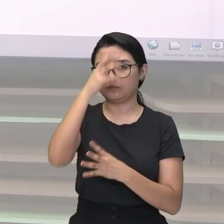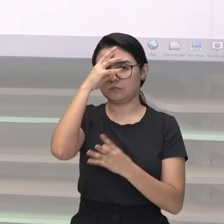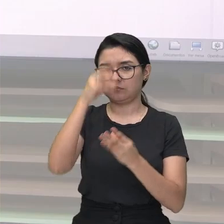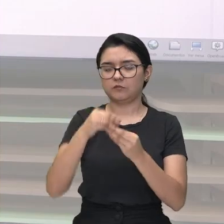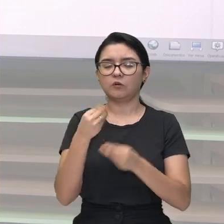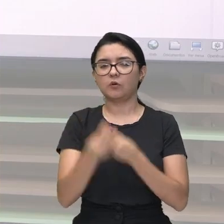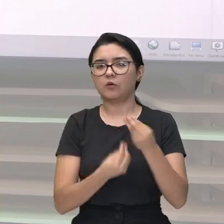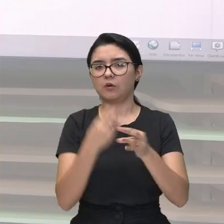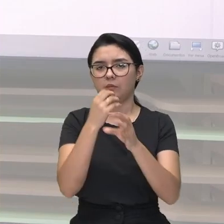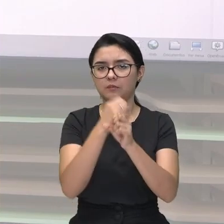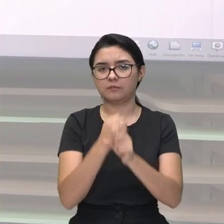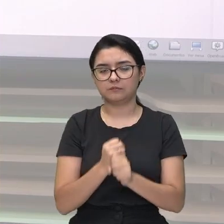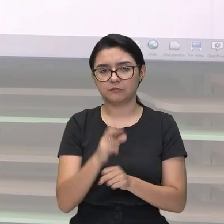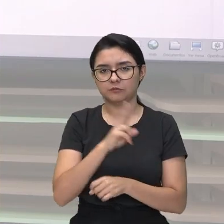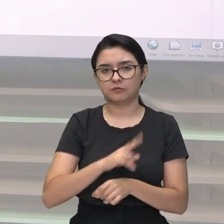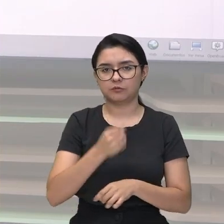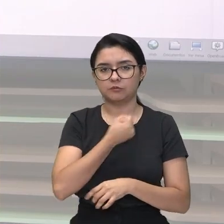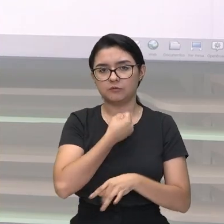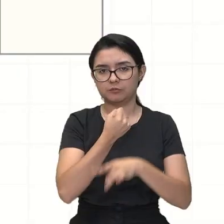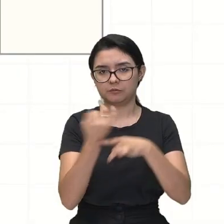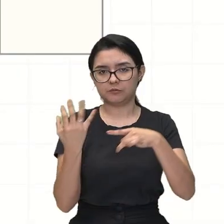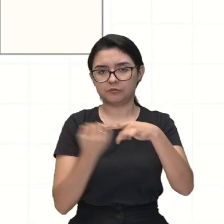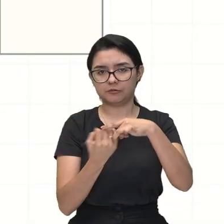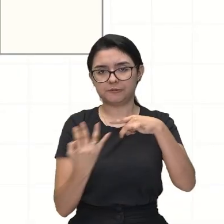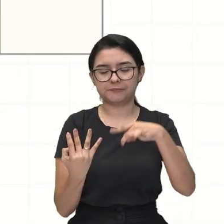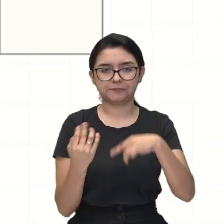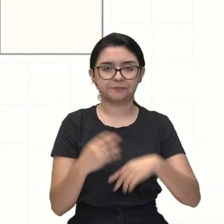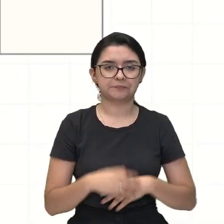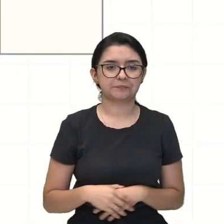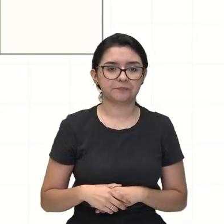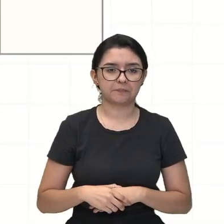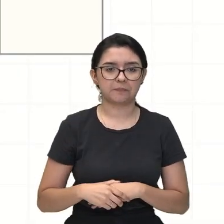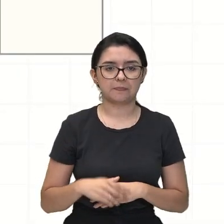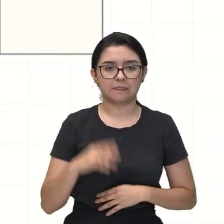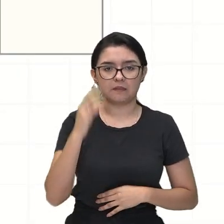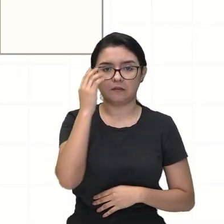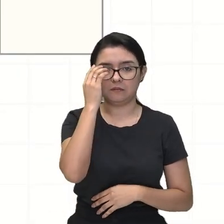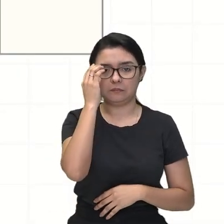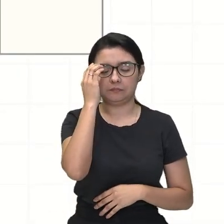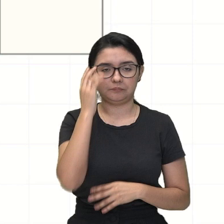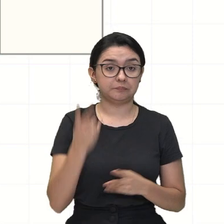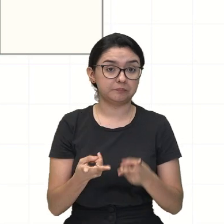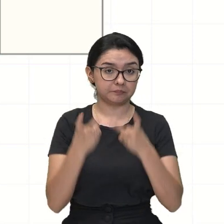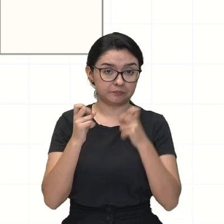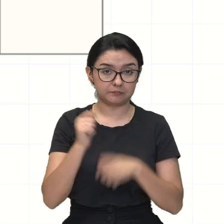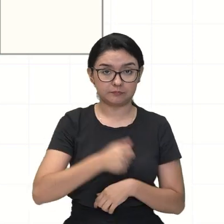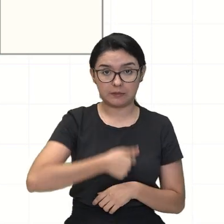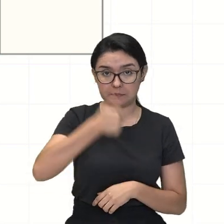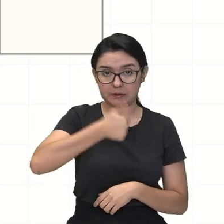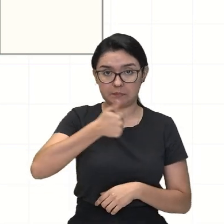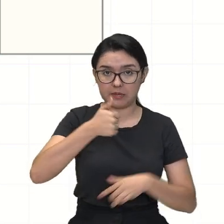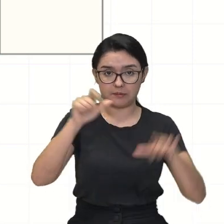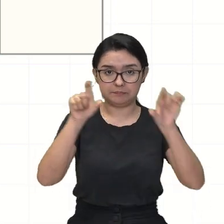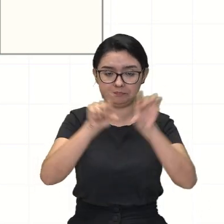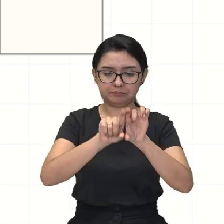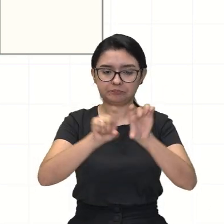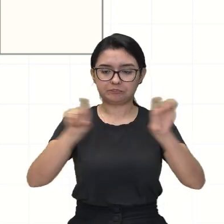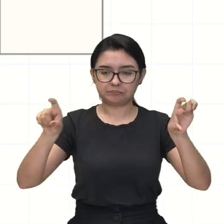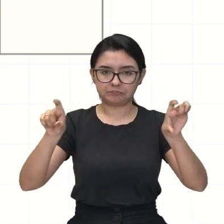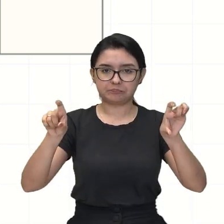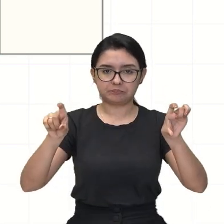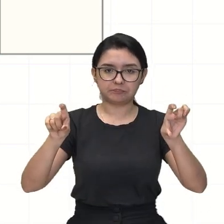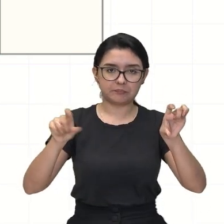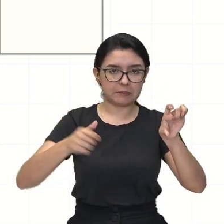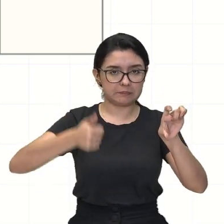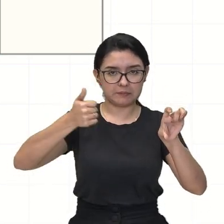essas operações com números fracionários. Me acompanhe. Então, olha só, na primeira imagem, essa aqui está bem em